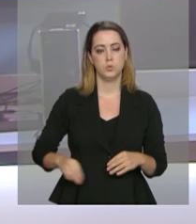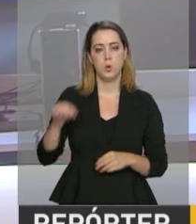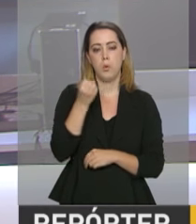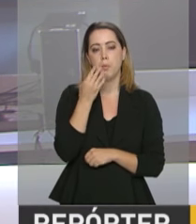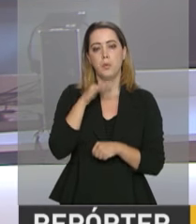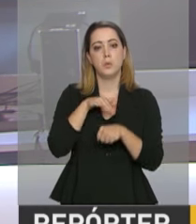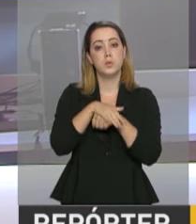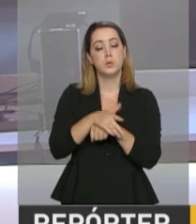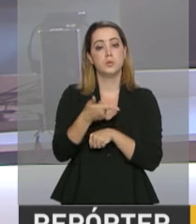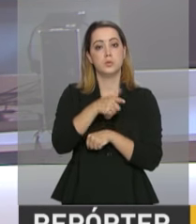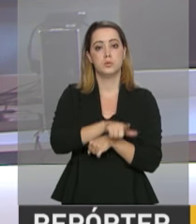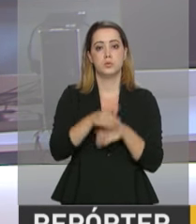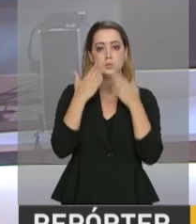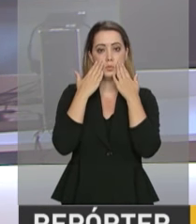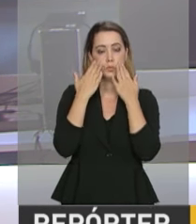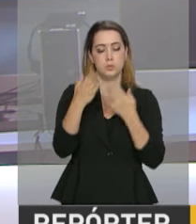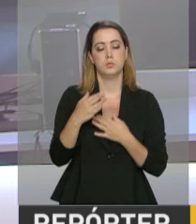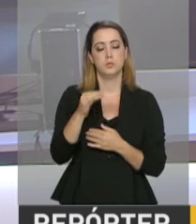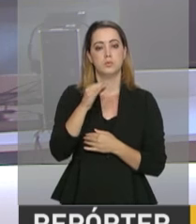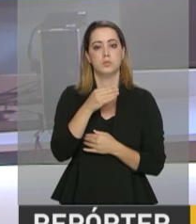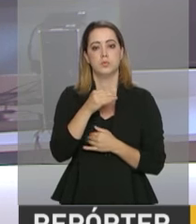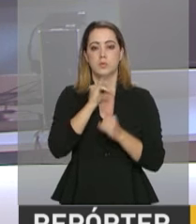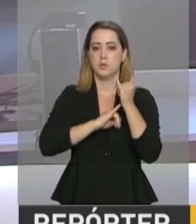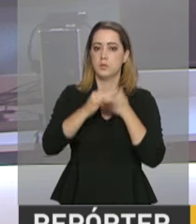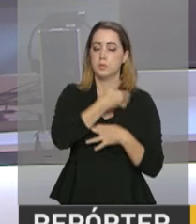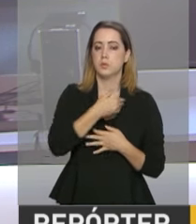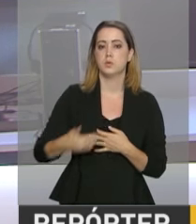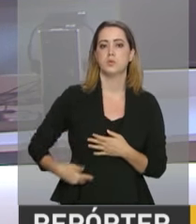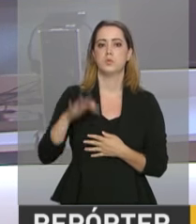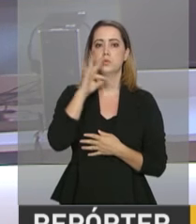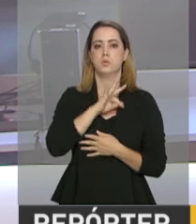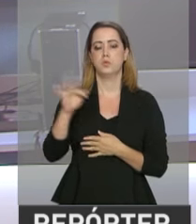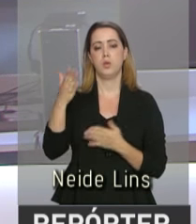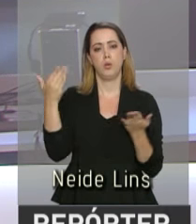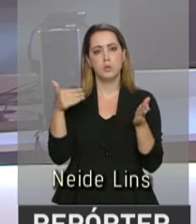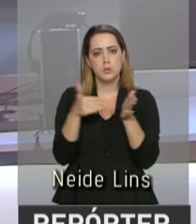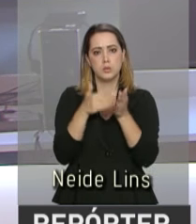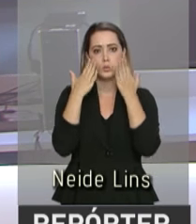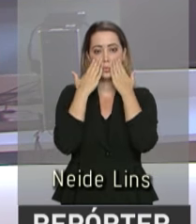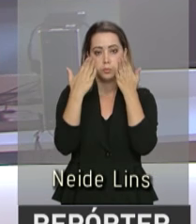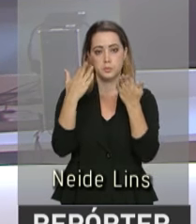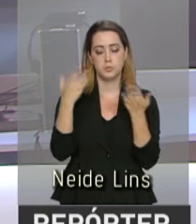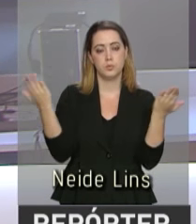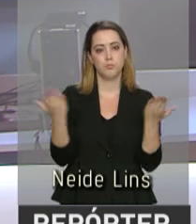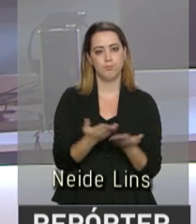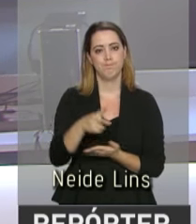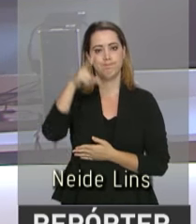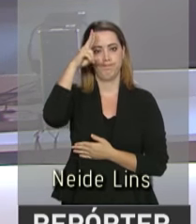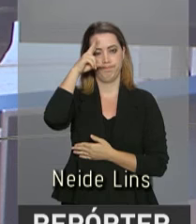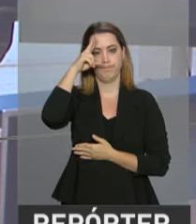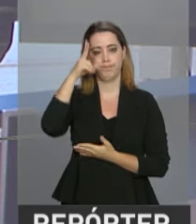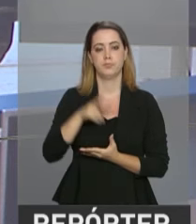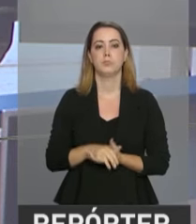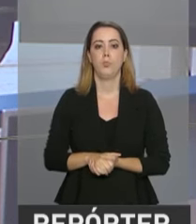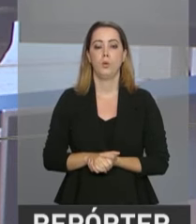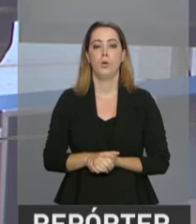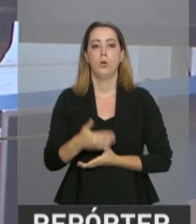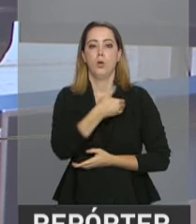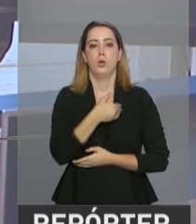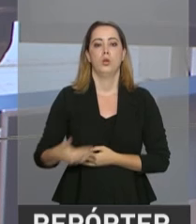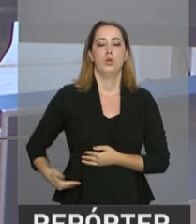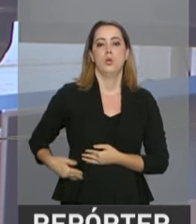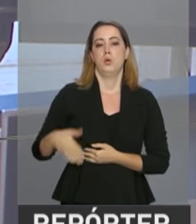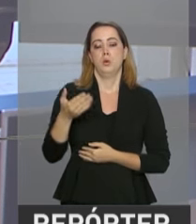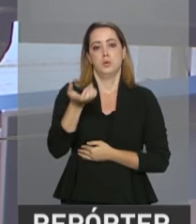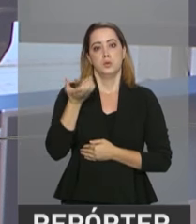Olá, boa noite. Estamos de volta com as notícias do governo federal na última edição do Repórter NBR desta segunda-feira. O governo